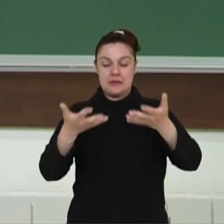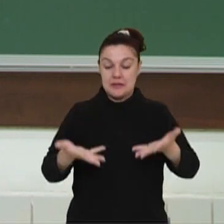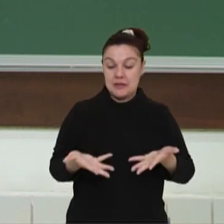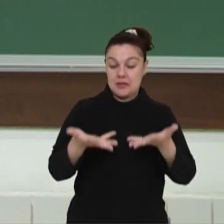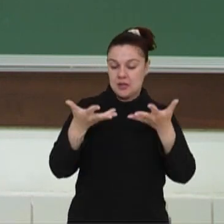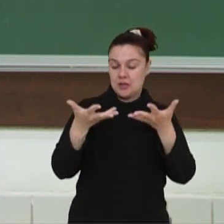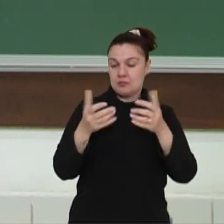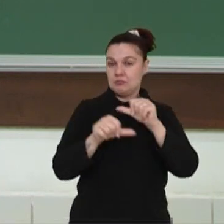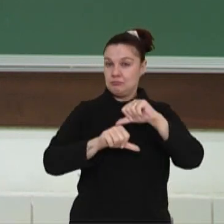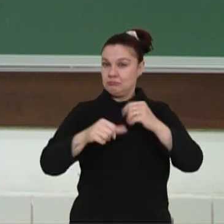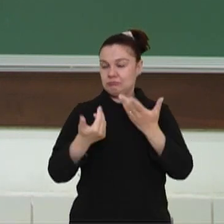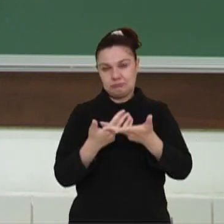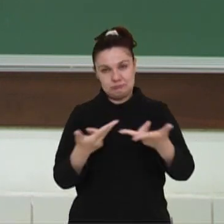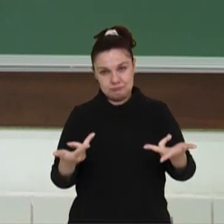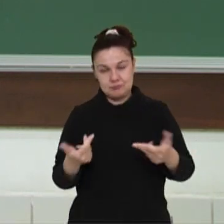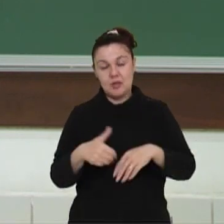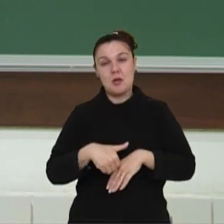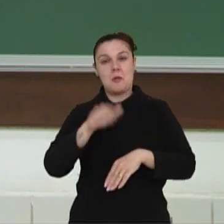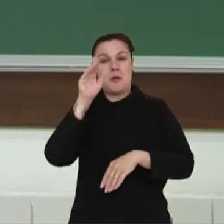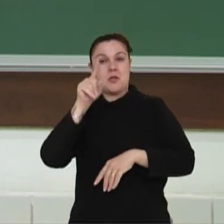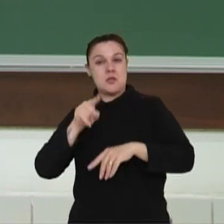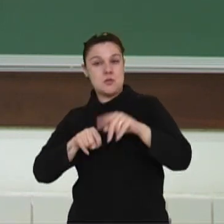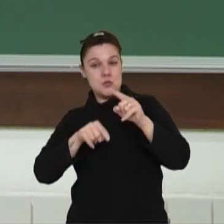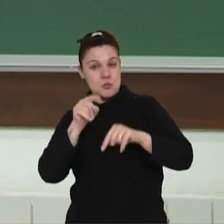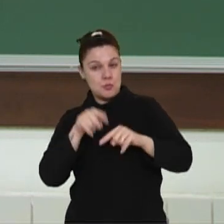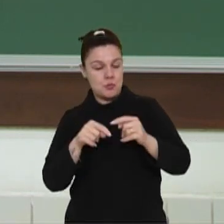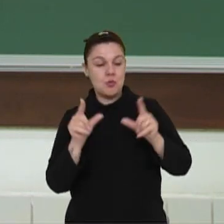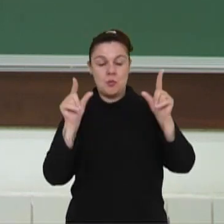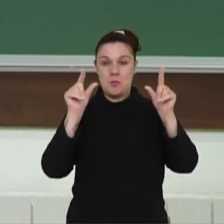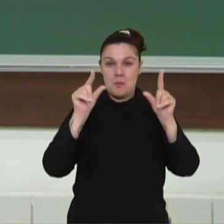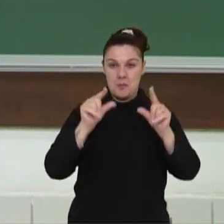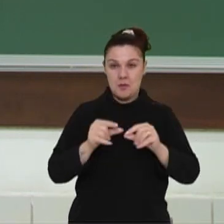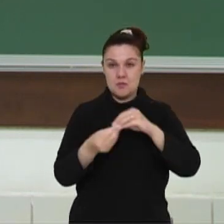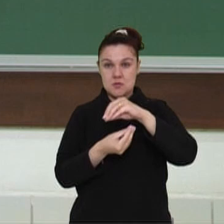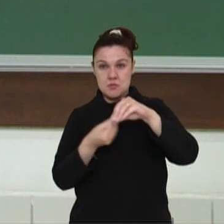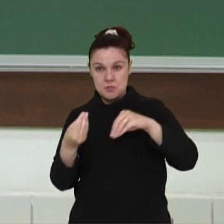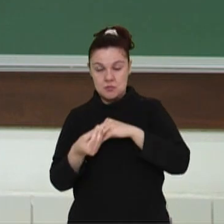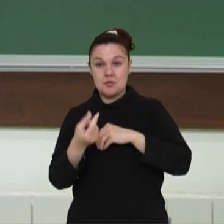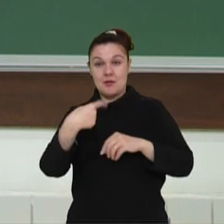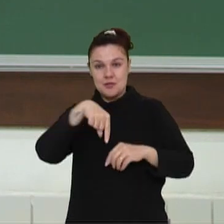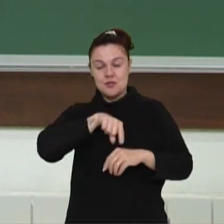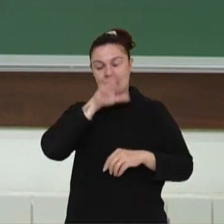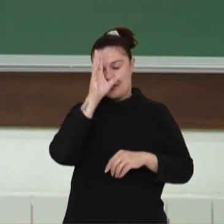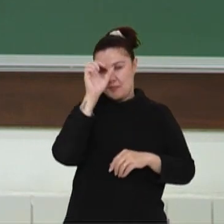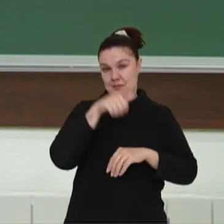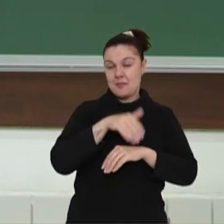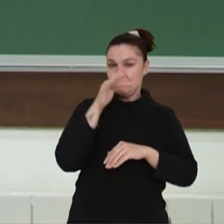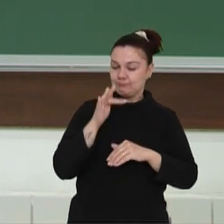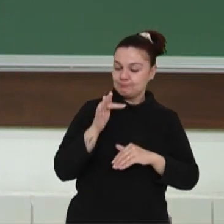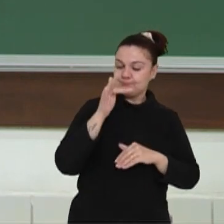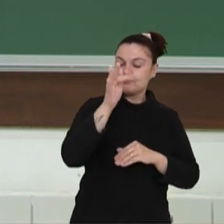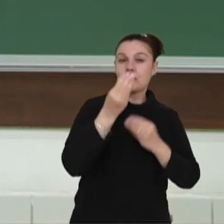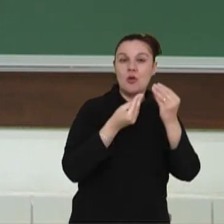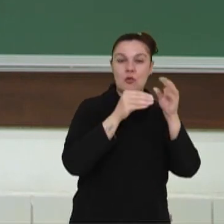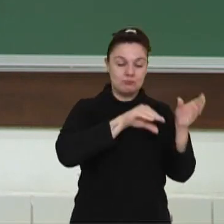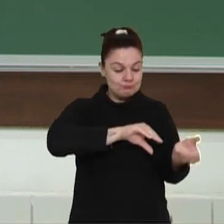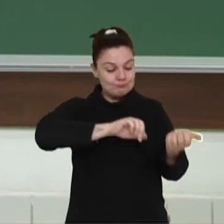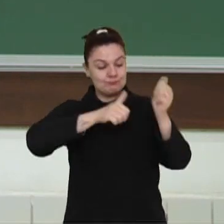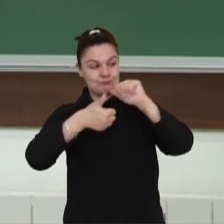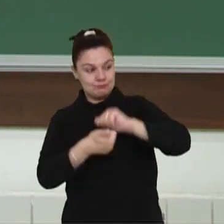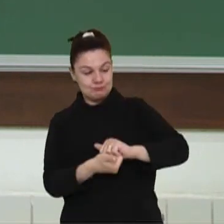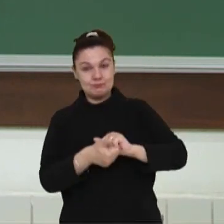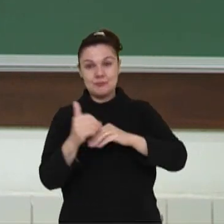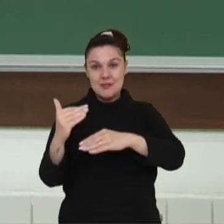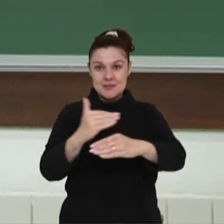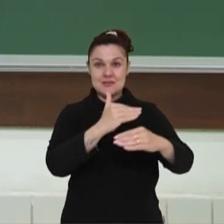favorecer uma reação e quer ter mais produto usando menos reagente. A gente vai aprender mais para frente como a gente pode deslocar esse equilíbrio